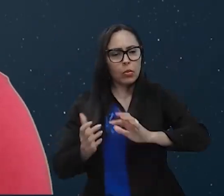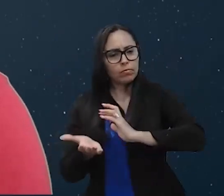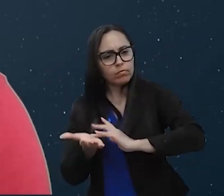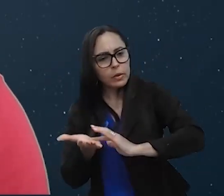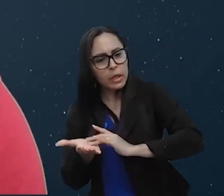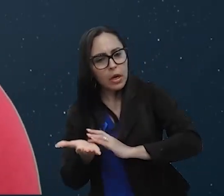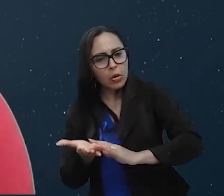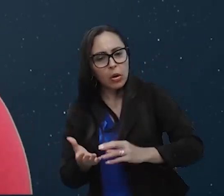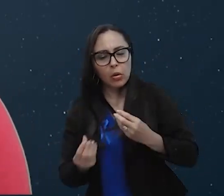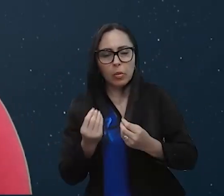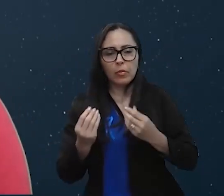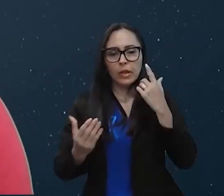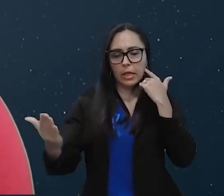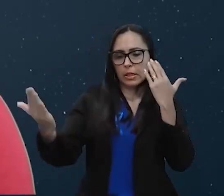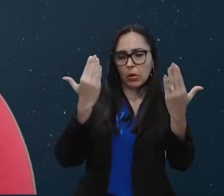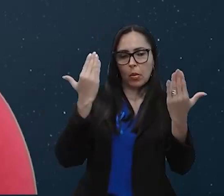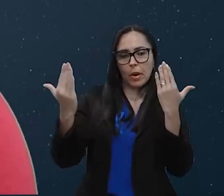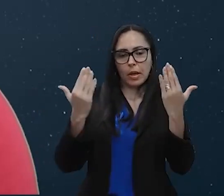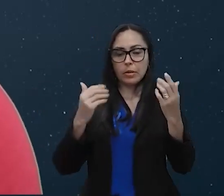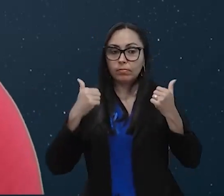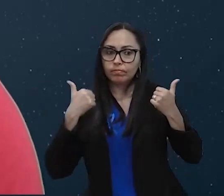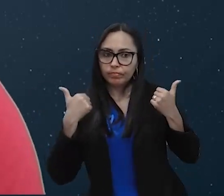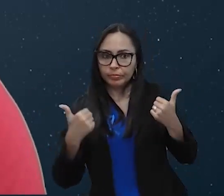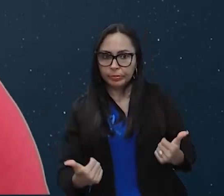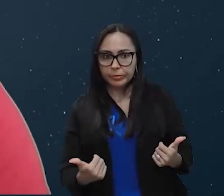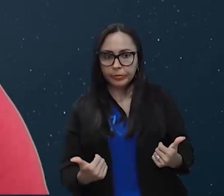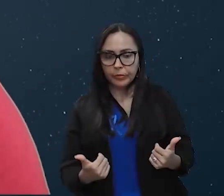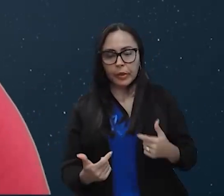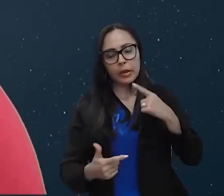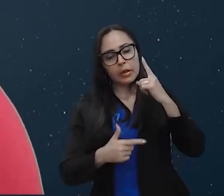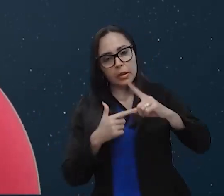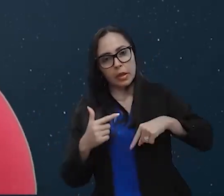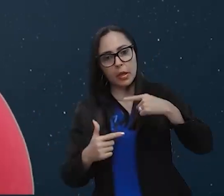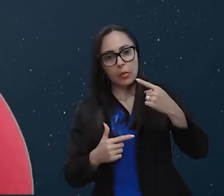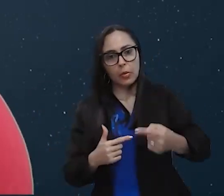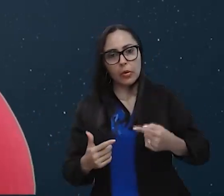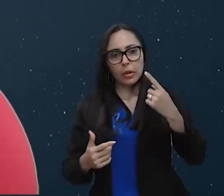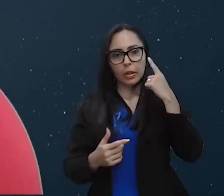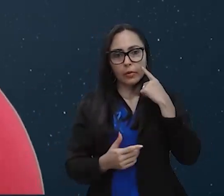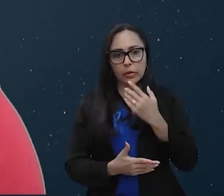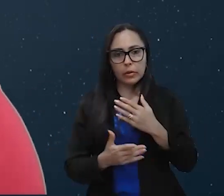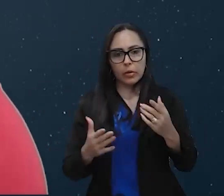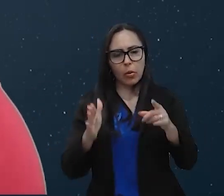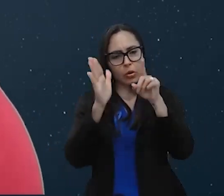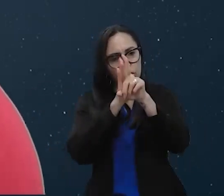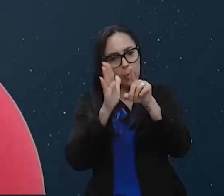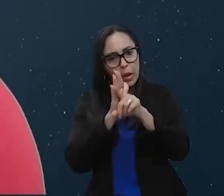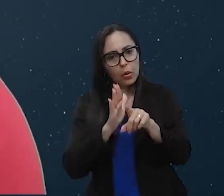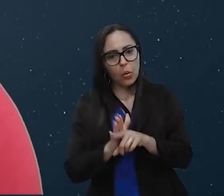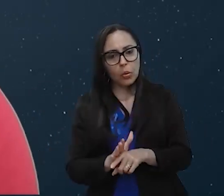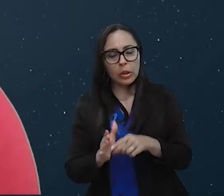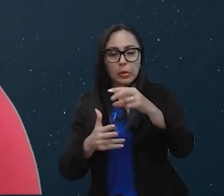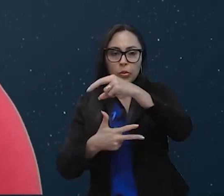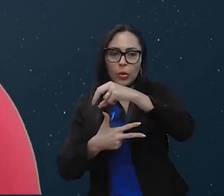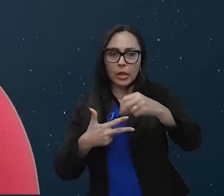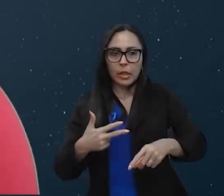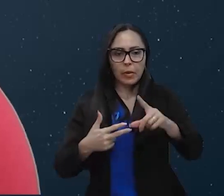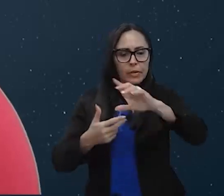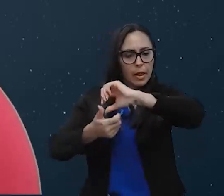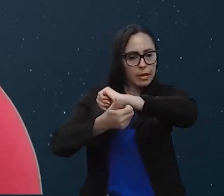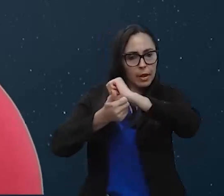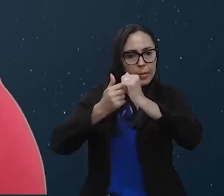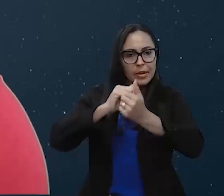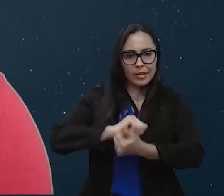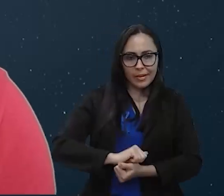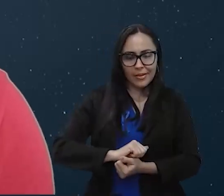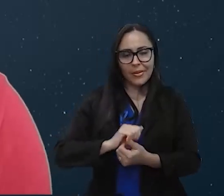essa transição, essa comparação em área, tá certo? E em seguida, a gente resolve aqui algumas questões modelo Enem para vocês se adaptando com